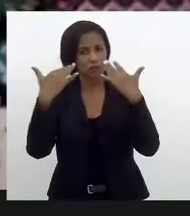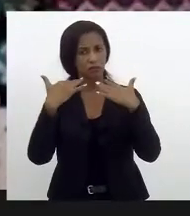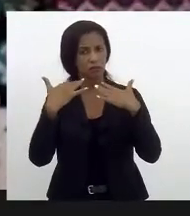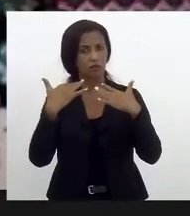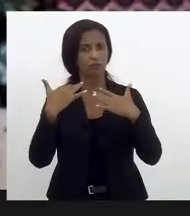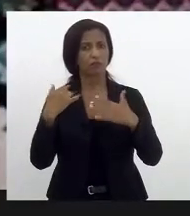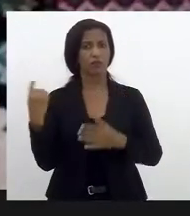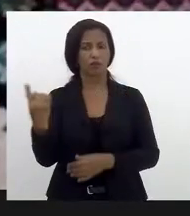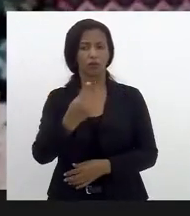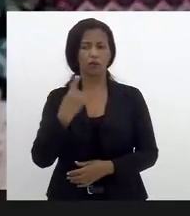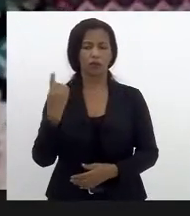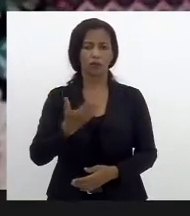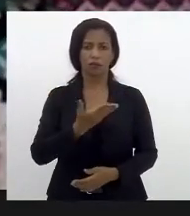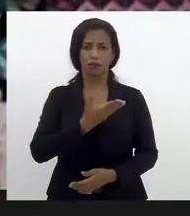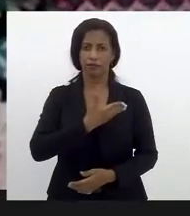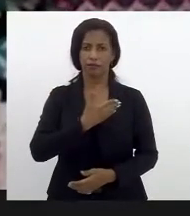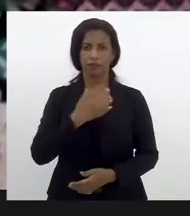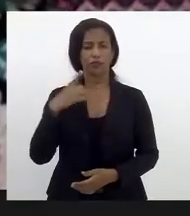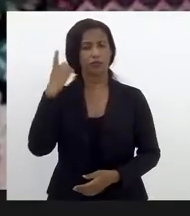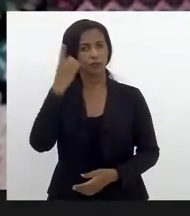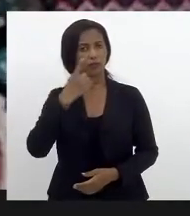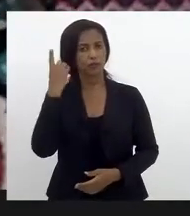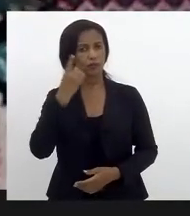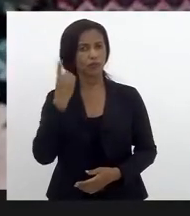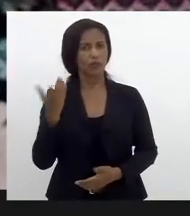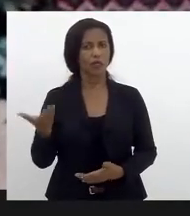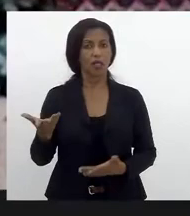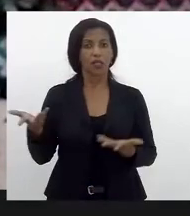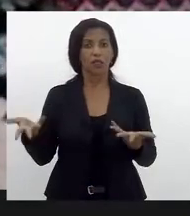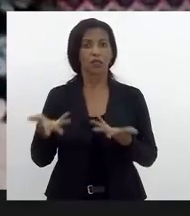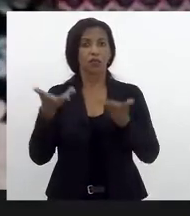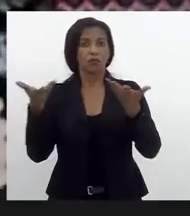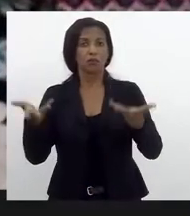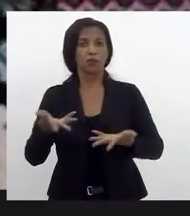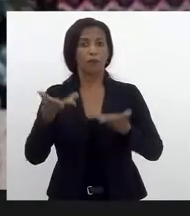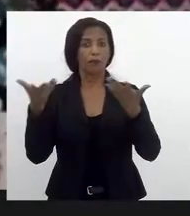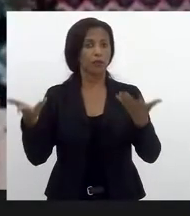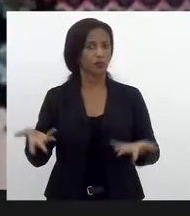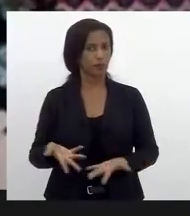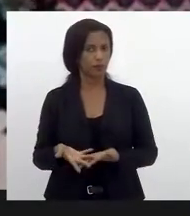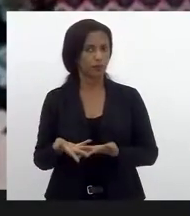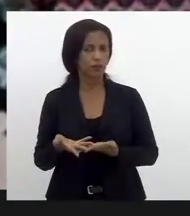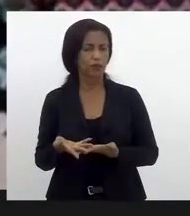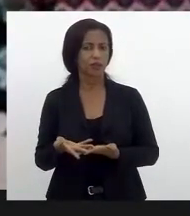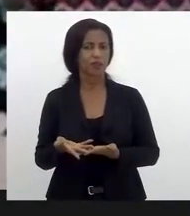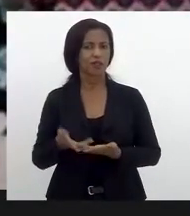atenção dos nossos colegas, né, deputados, que são tão prestimosos na